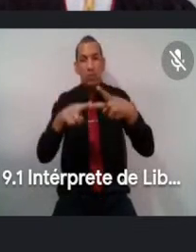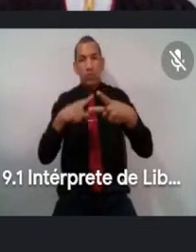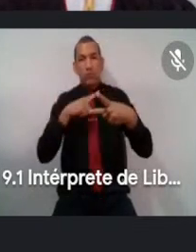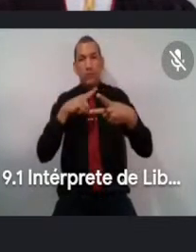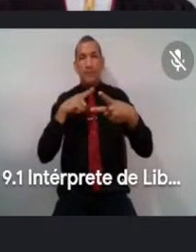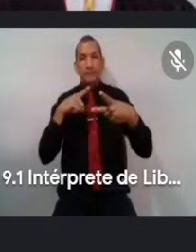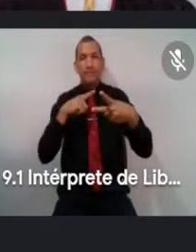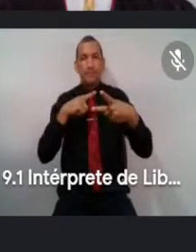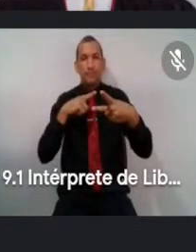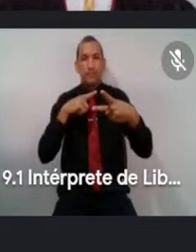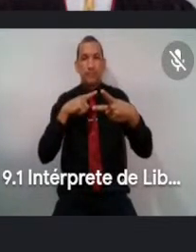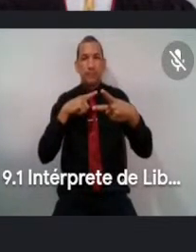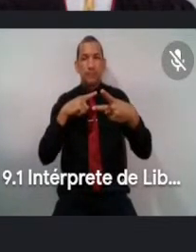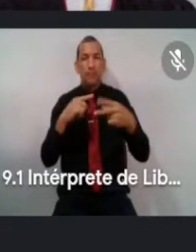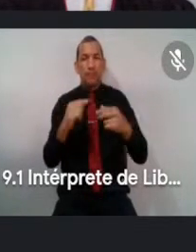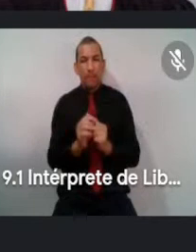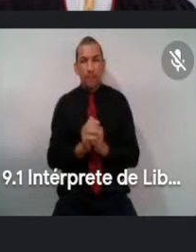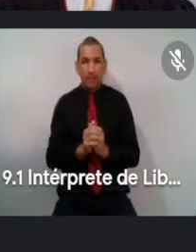correntes